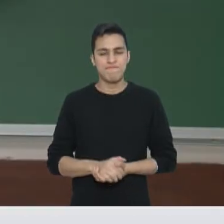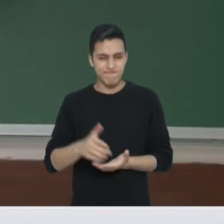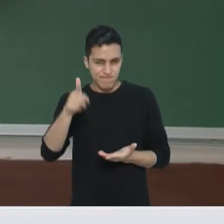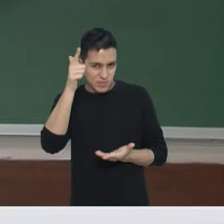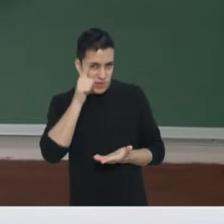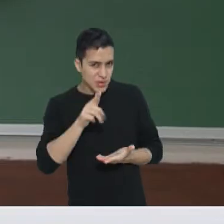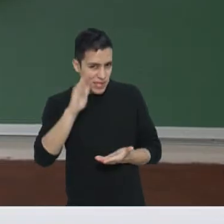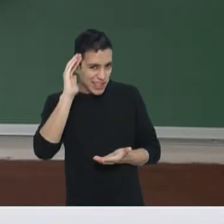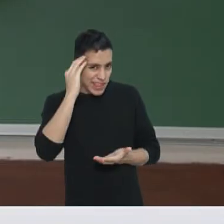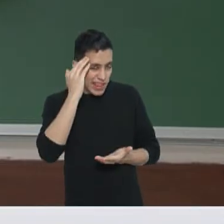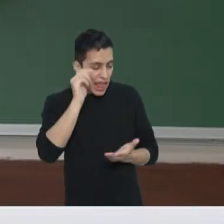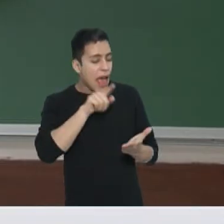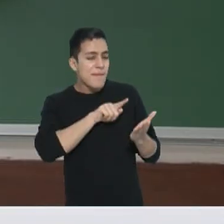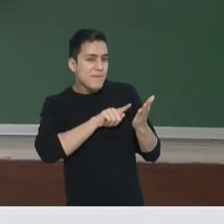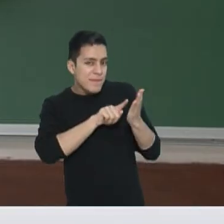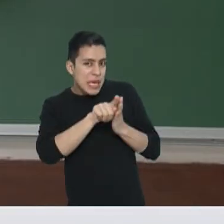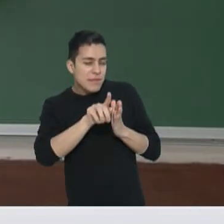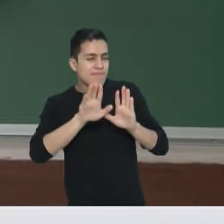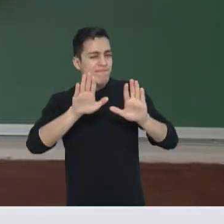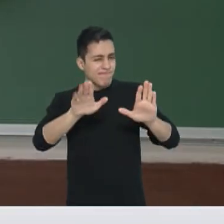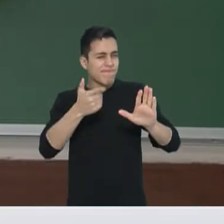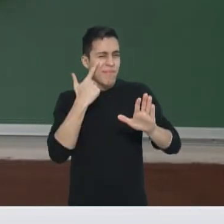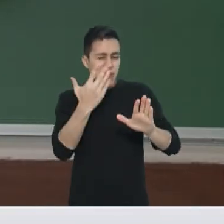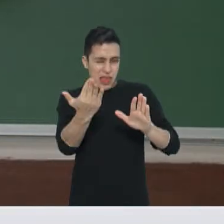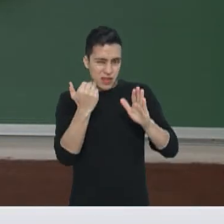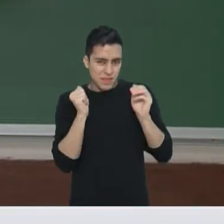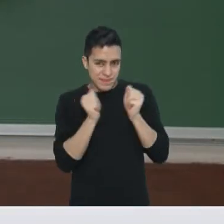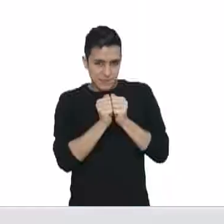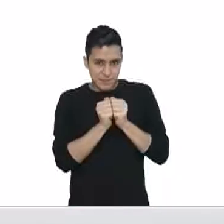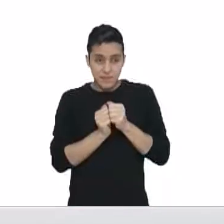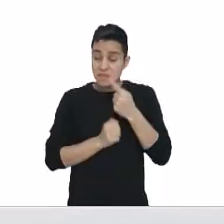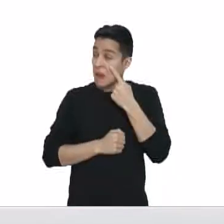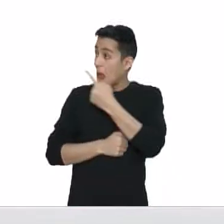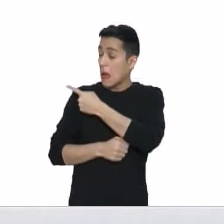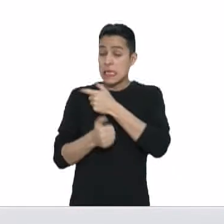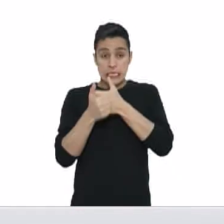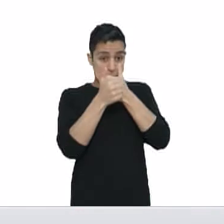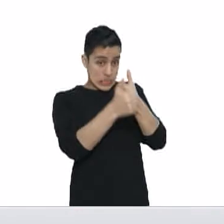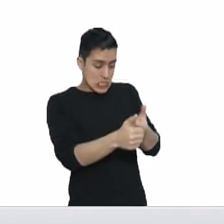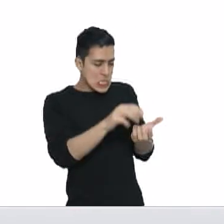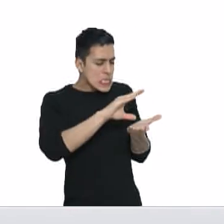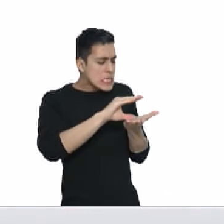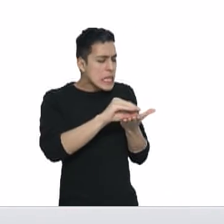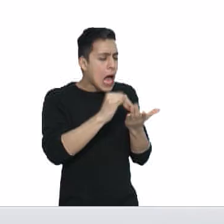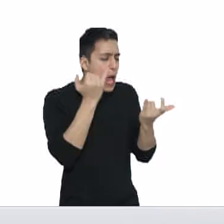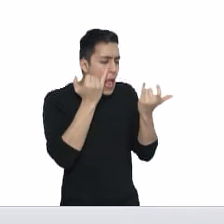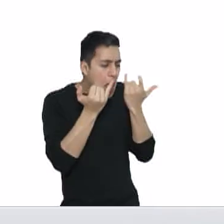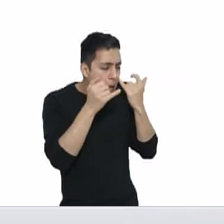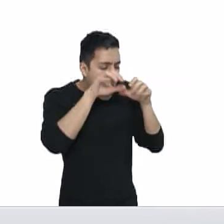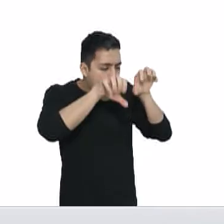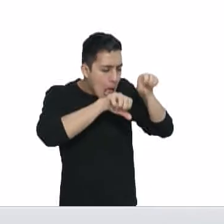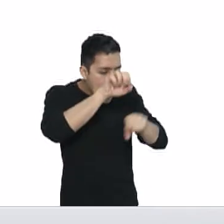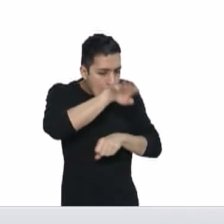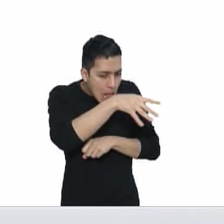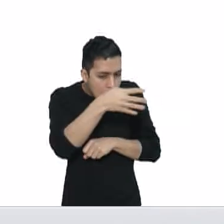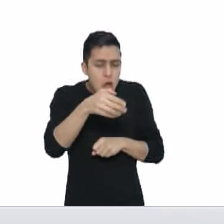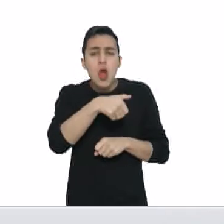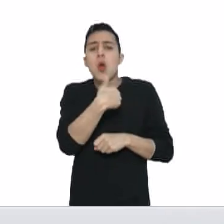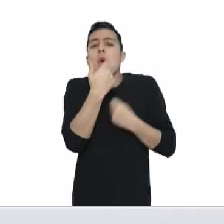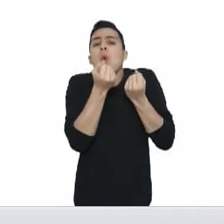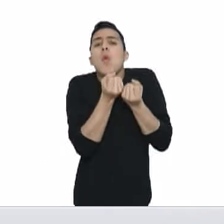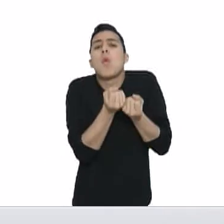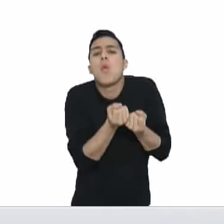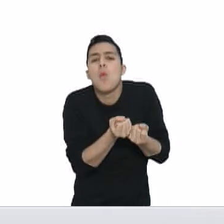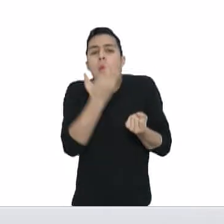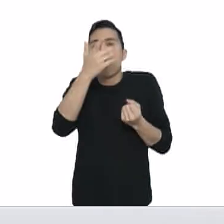Conseguiu entender a pergunta? Vamos ver de novo. Olha, de acordo com esses dados, qual é o número de pessoas que estão em tratamento